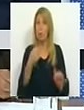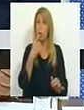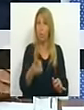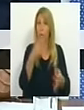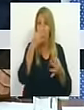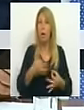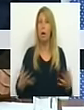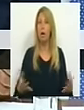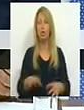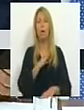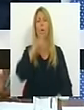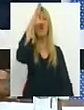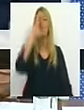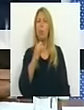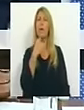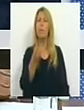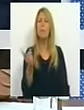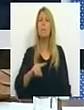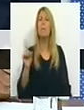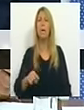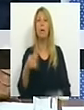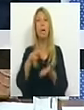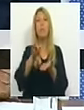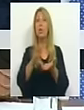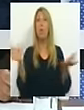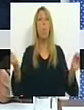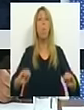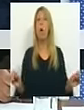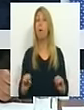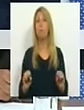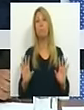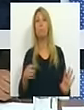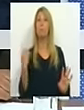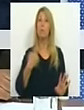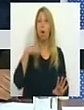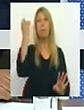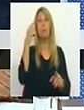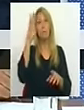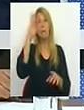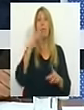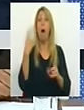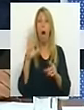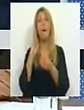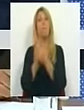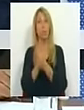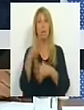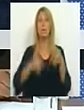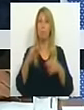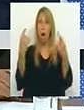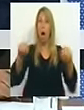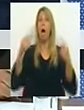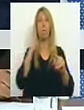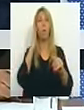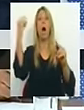Sr. Ministro disse várias vezes que não há indenizações, nós sabemos que há ações judiciais a correr, e pergunto, Sr. Ministro,